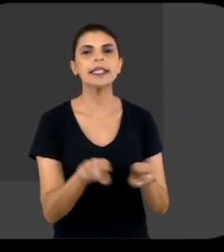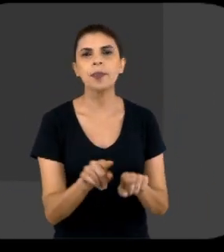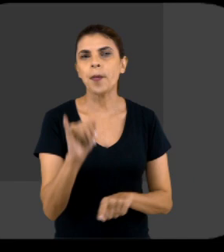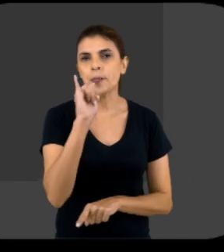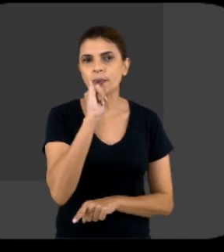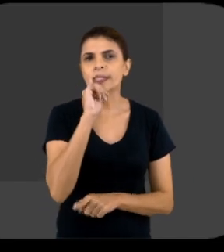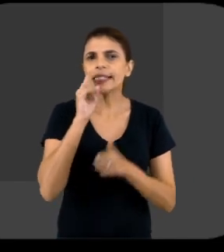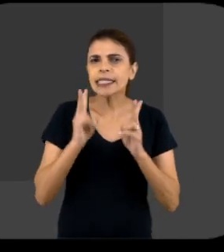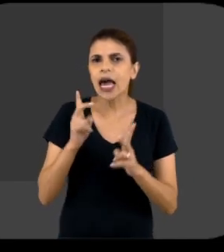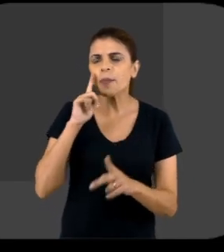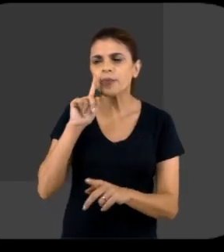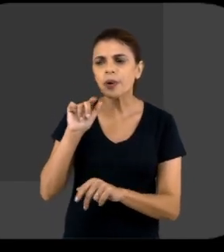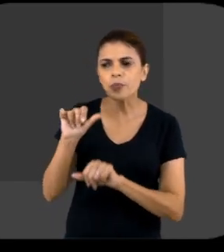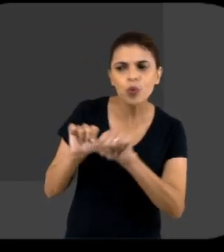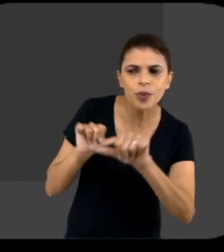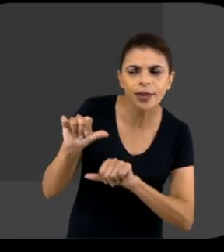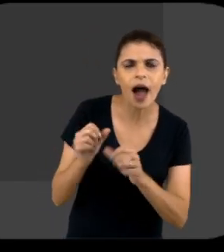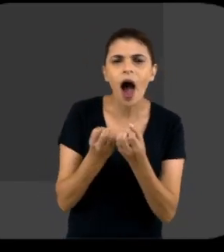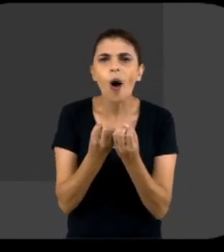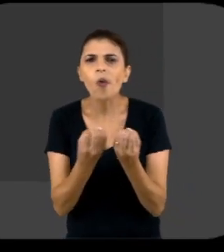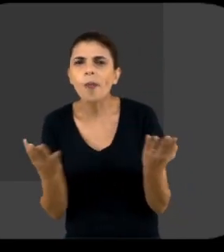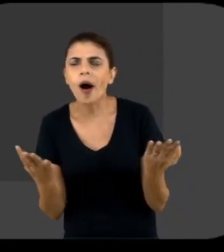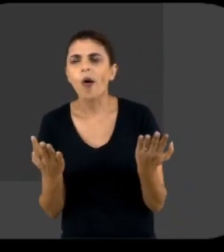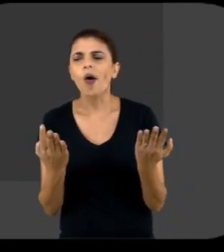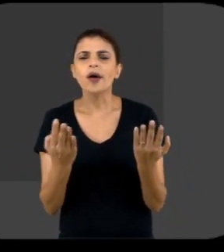você precisa modificar, às vezes,